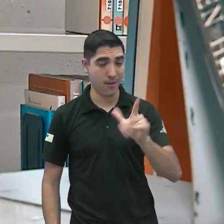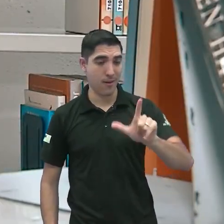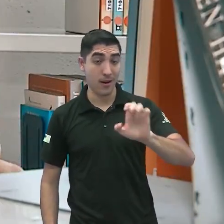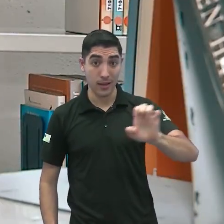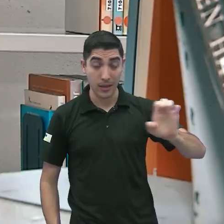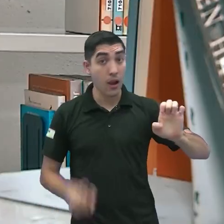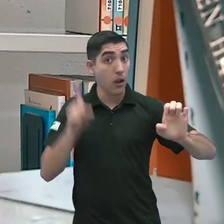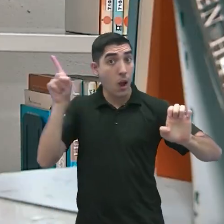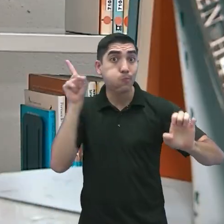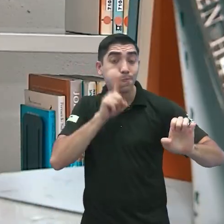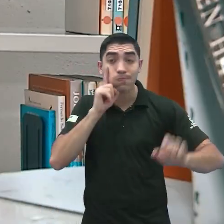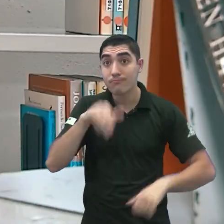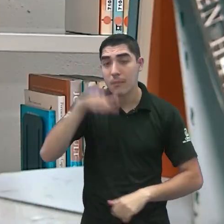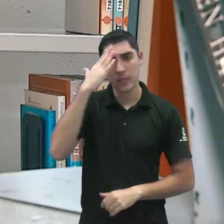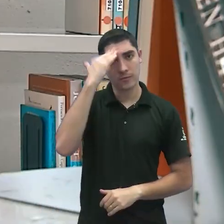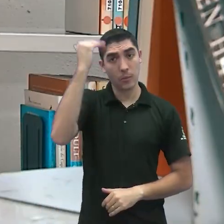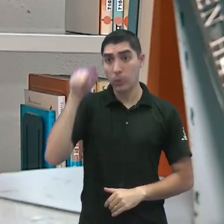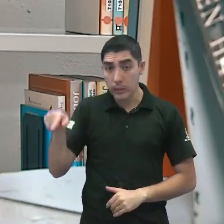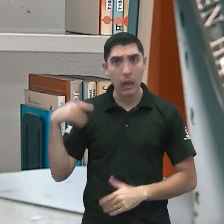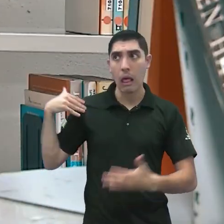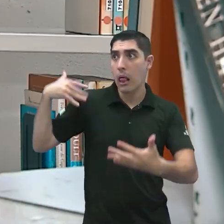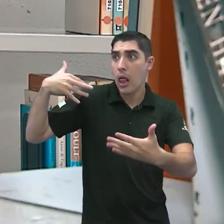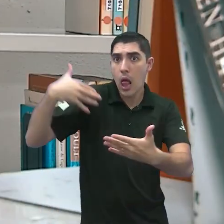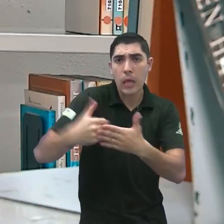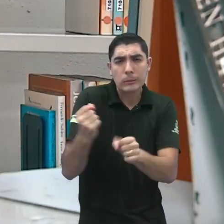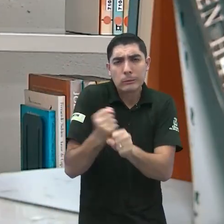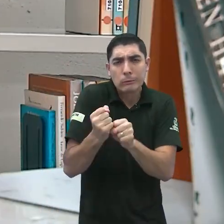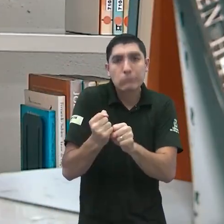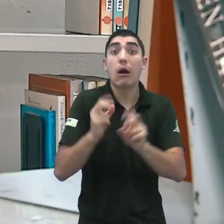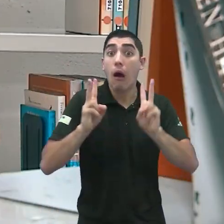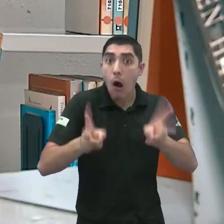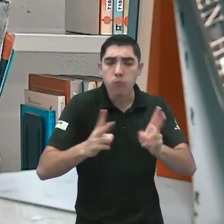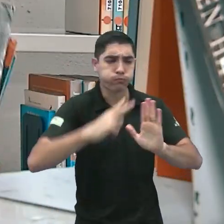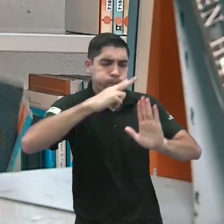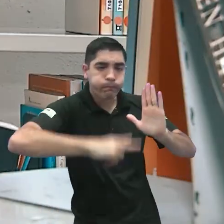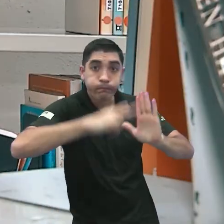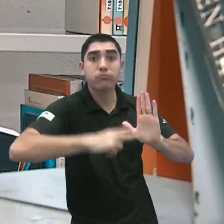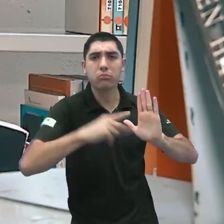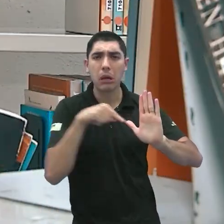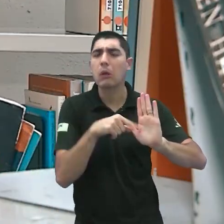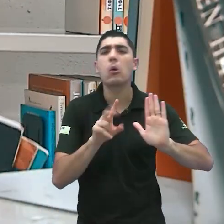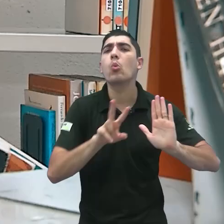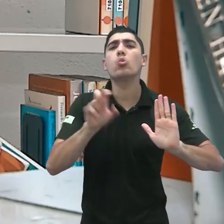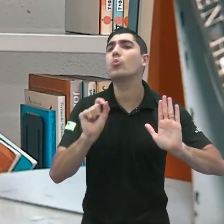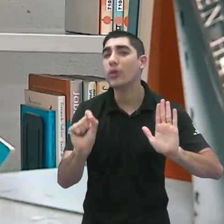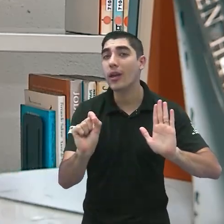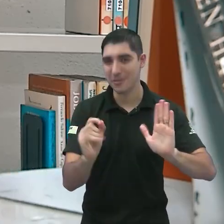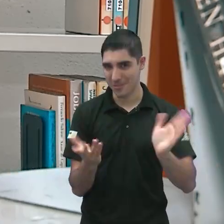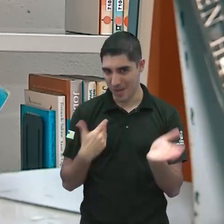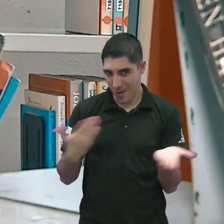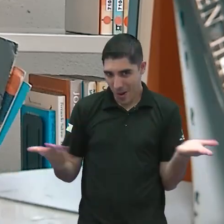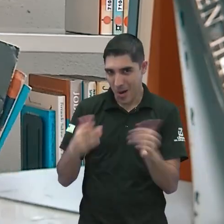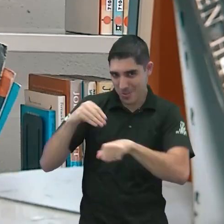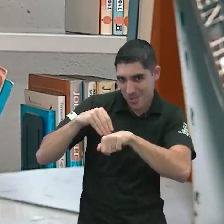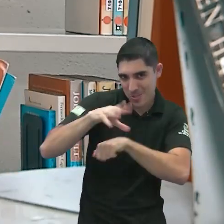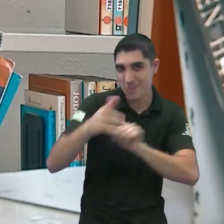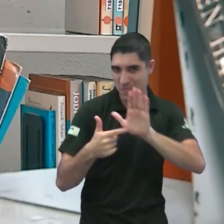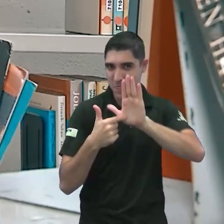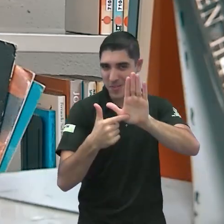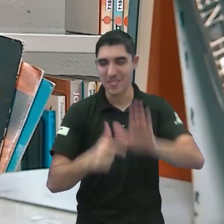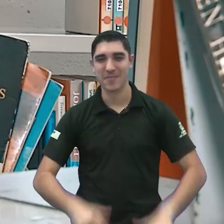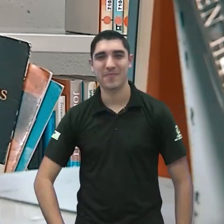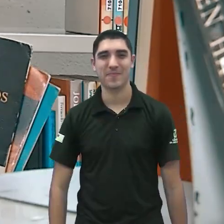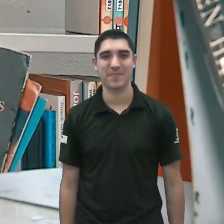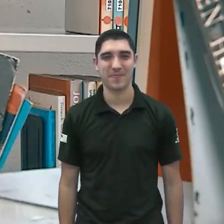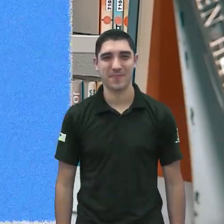um dos títulos mais debatidos há décadas. Quer saber um pouquinho mais sobre o que ele fala? Fica aqui com a gente, porque esse livro tem